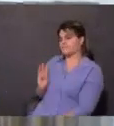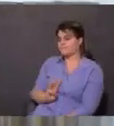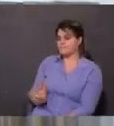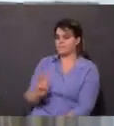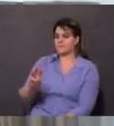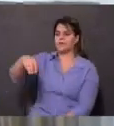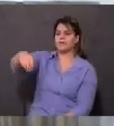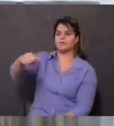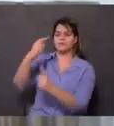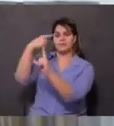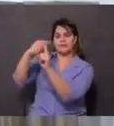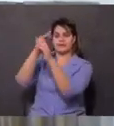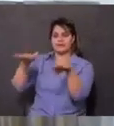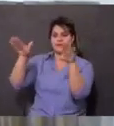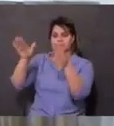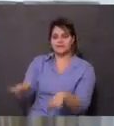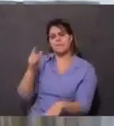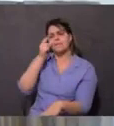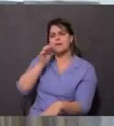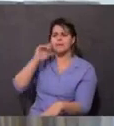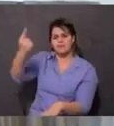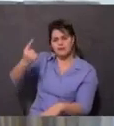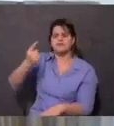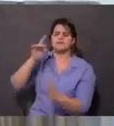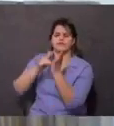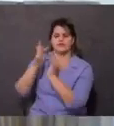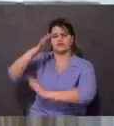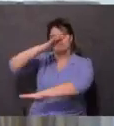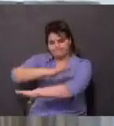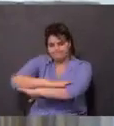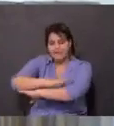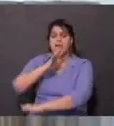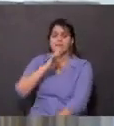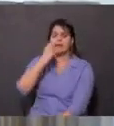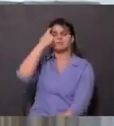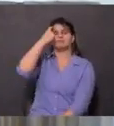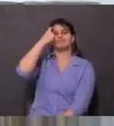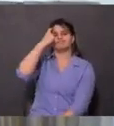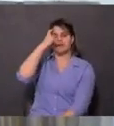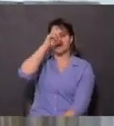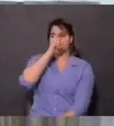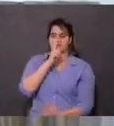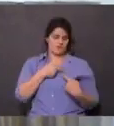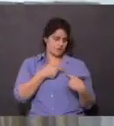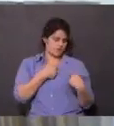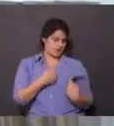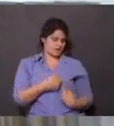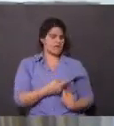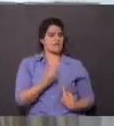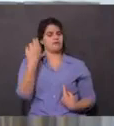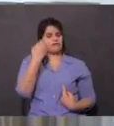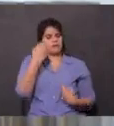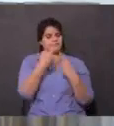Nazaretu i był im poddany. A matka jego chowała wiernie te wspomnienia w